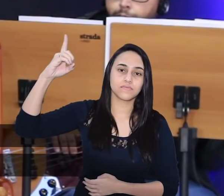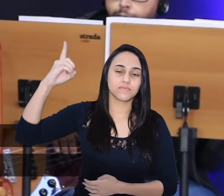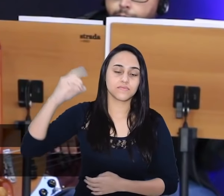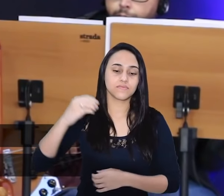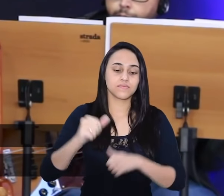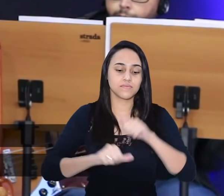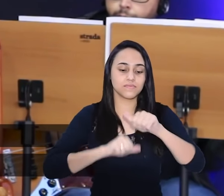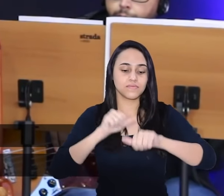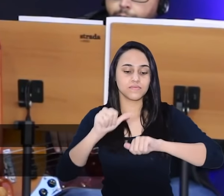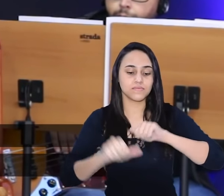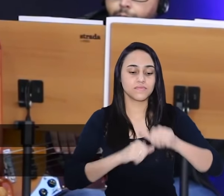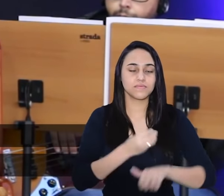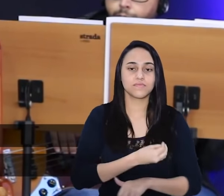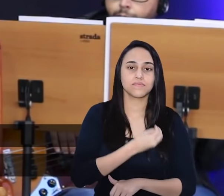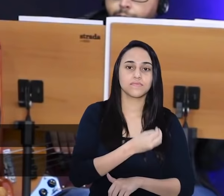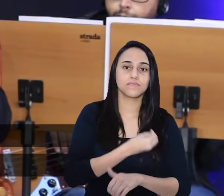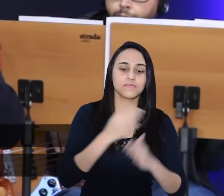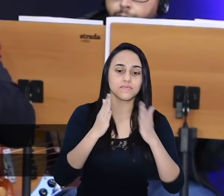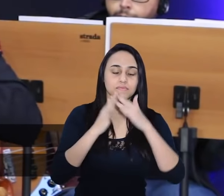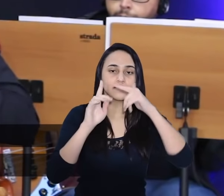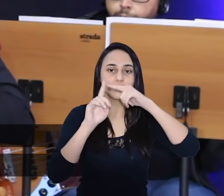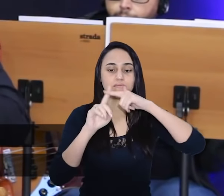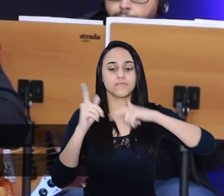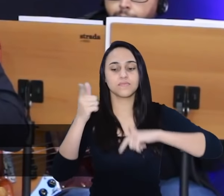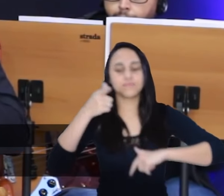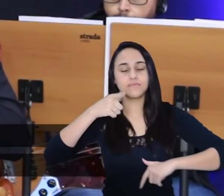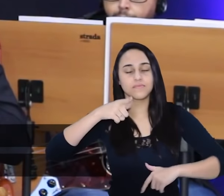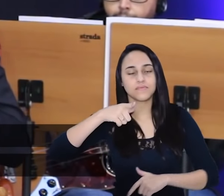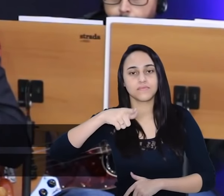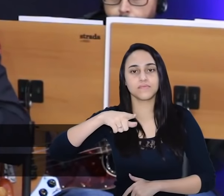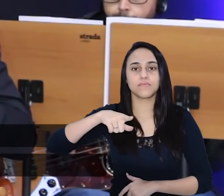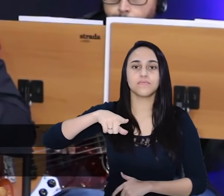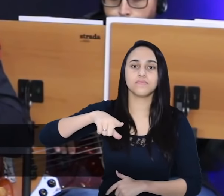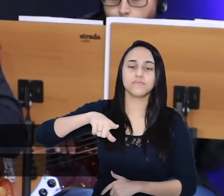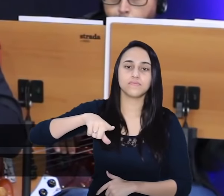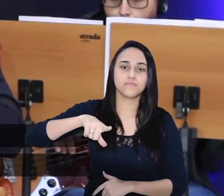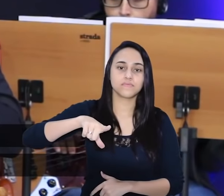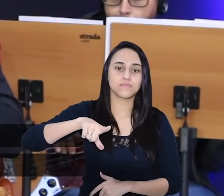Deus, reaviva a tua igreja de novo,